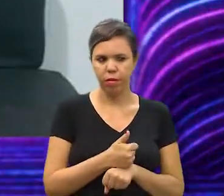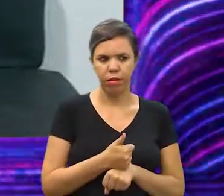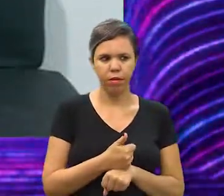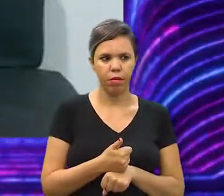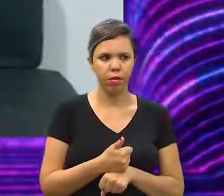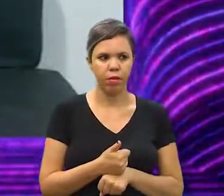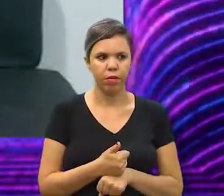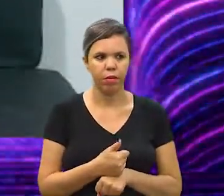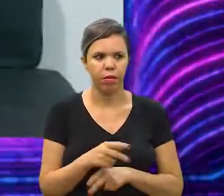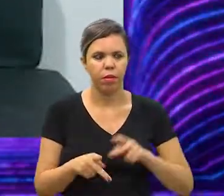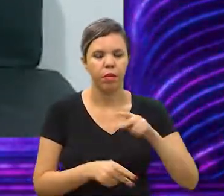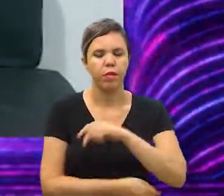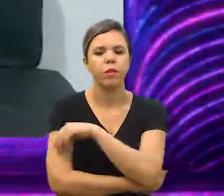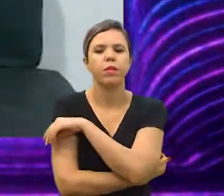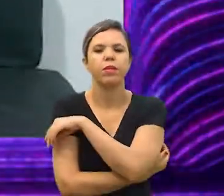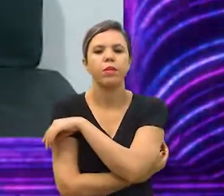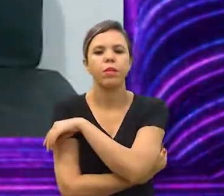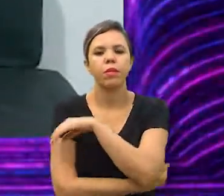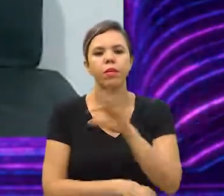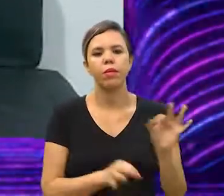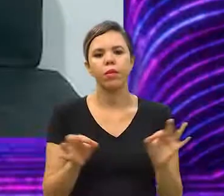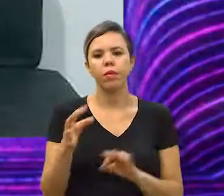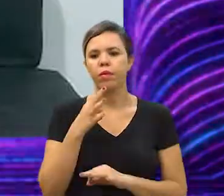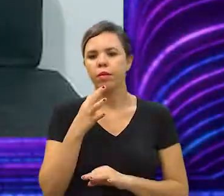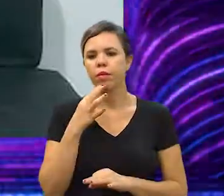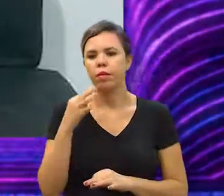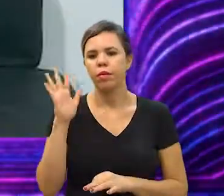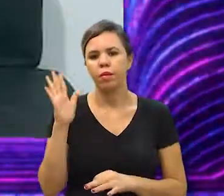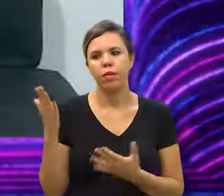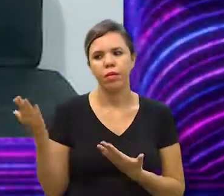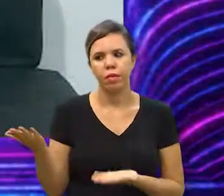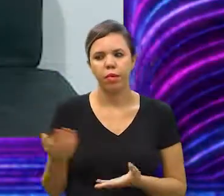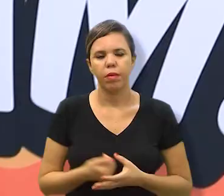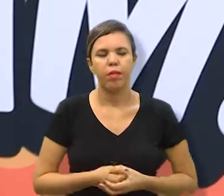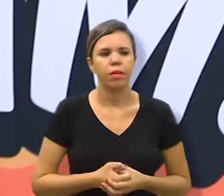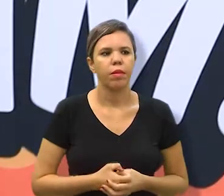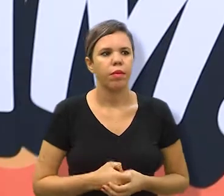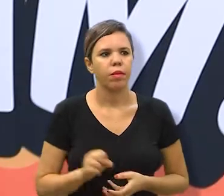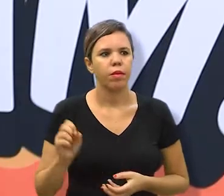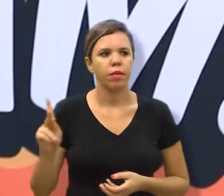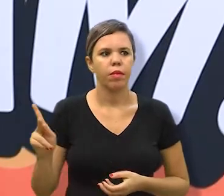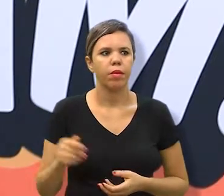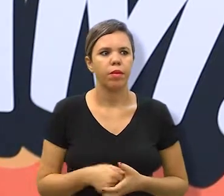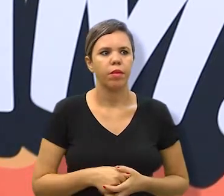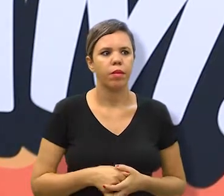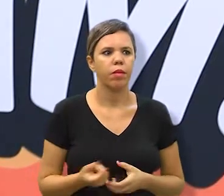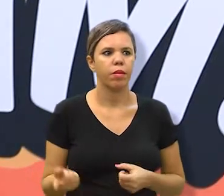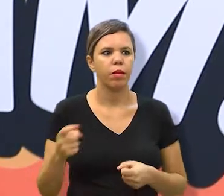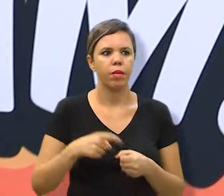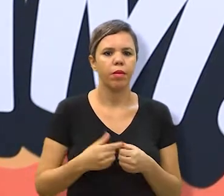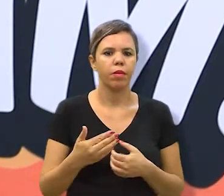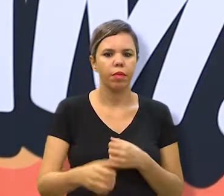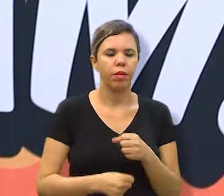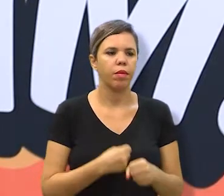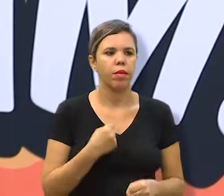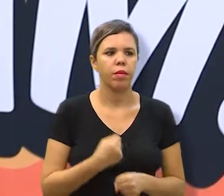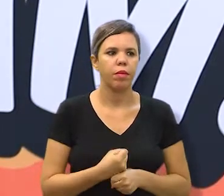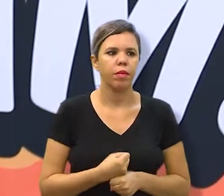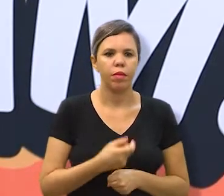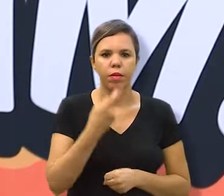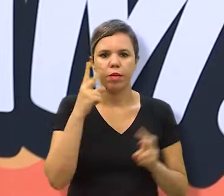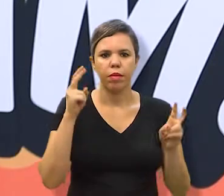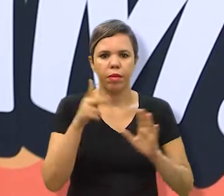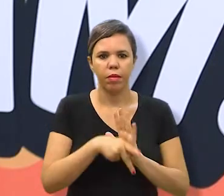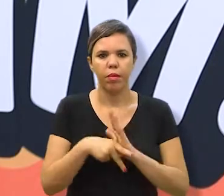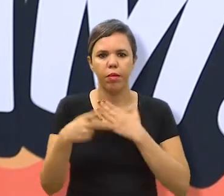como quadrinista, aí pro pessoal acompanhar e conhecer um pouquinho mais de mim lá também. Ok, Digo, você volta ainda esse ano para